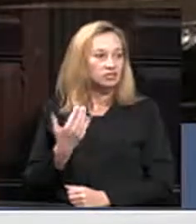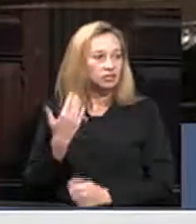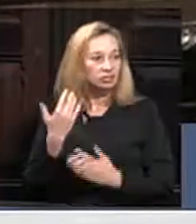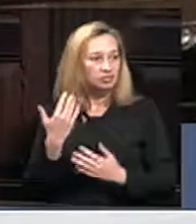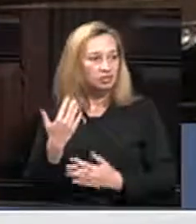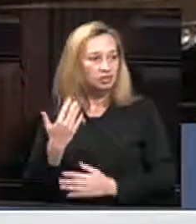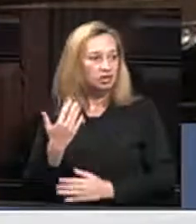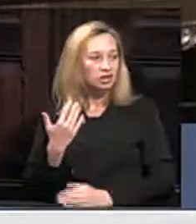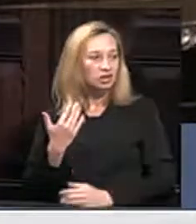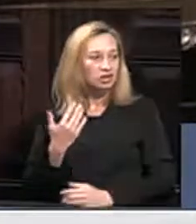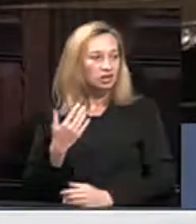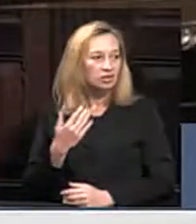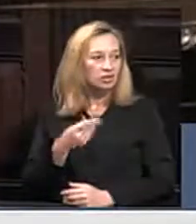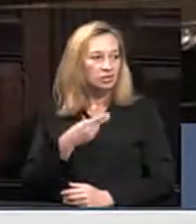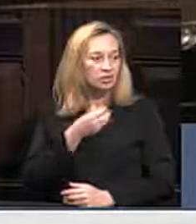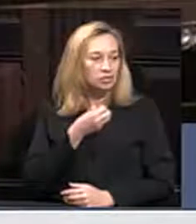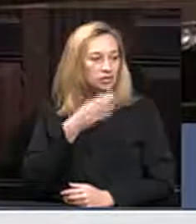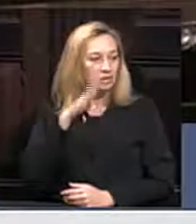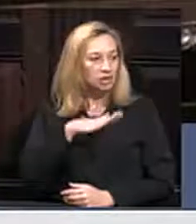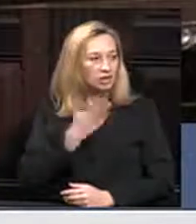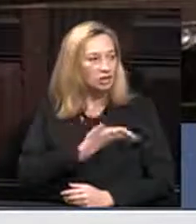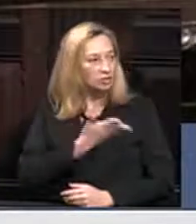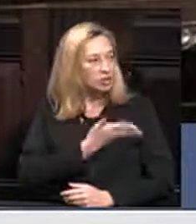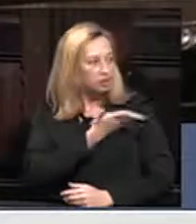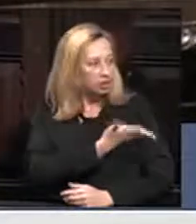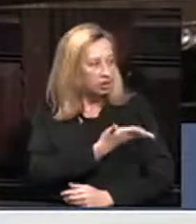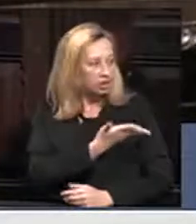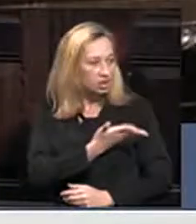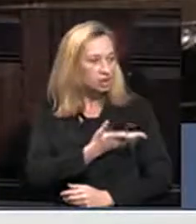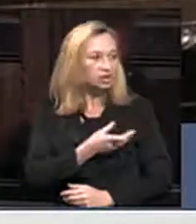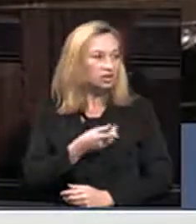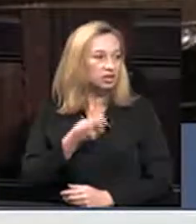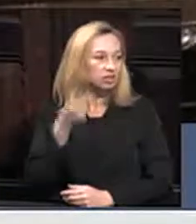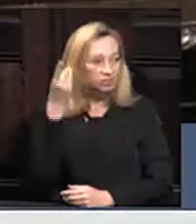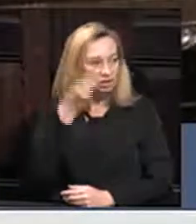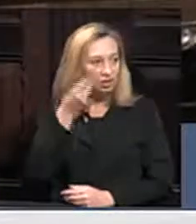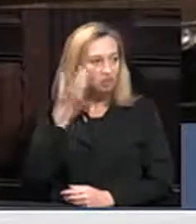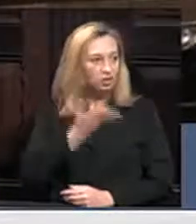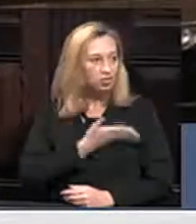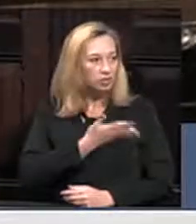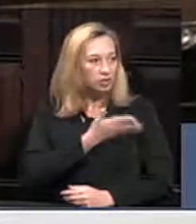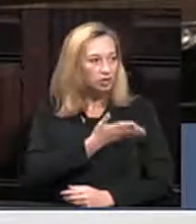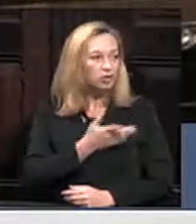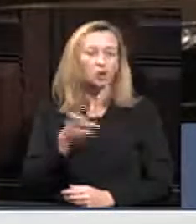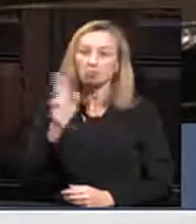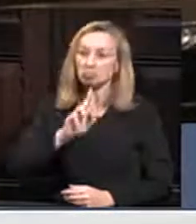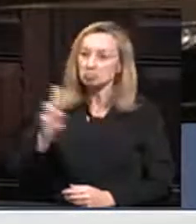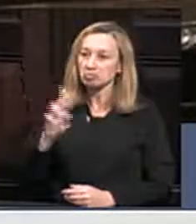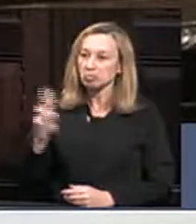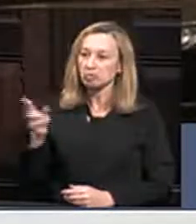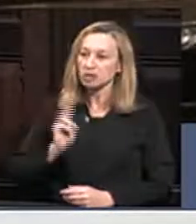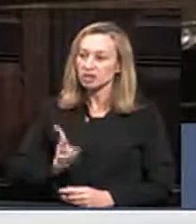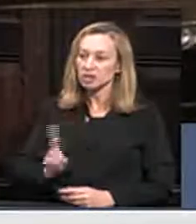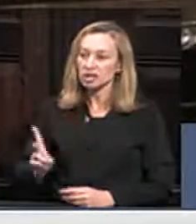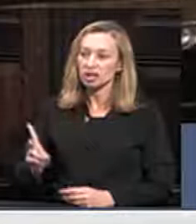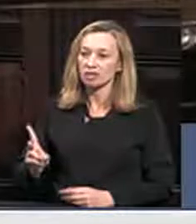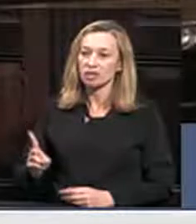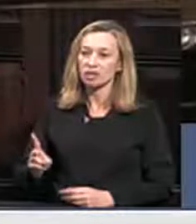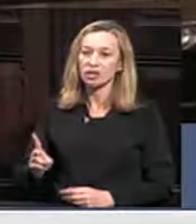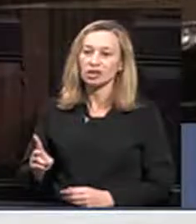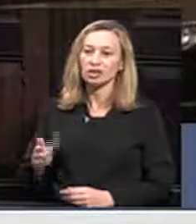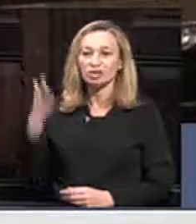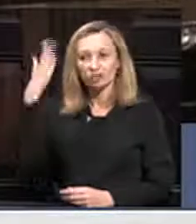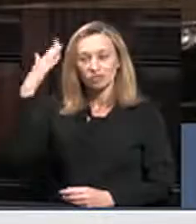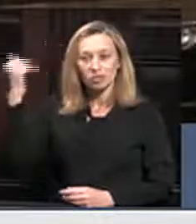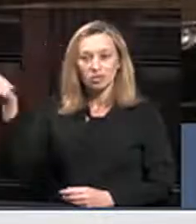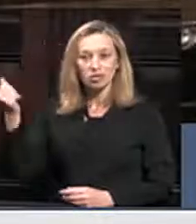querido companheiro, nosso aguerrido companheiro, o nome que sempre se destacou nas lutas trabalhistas e